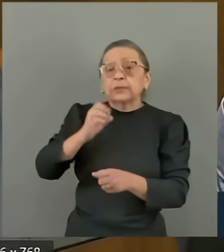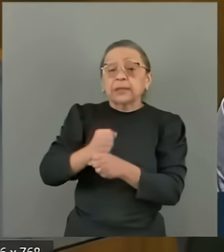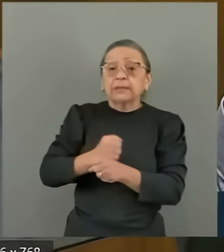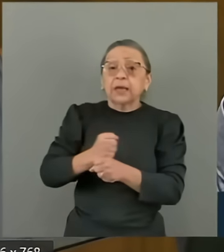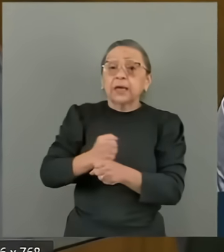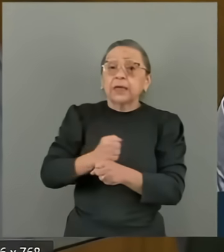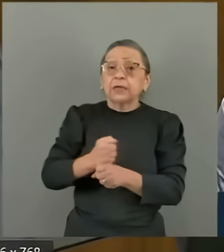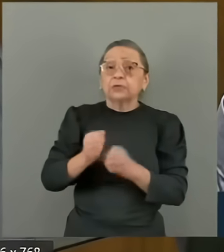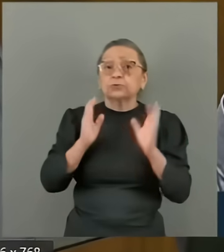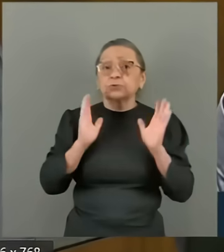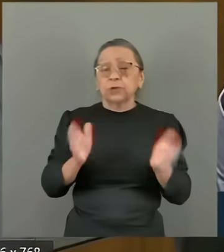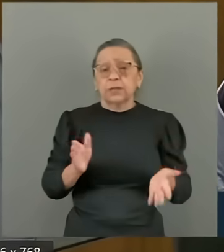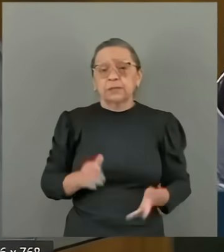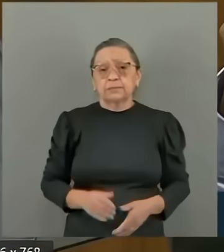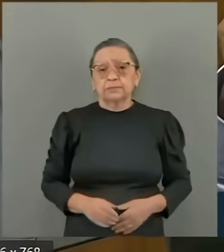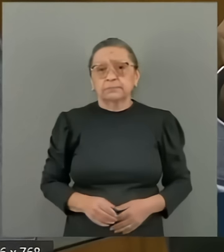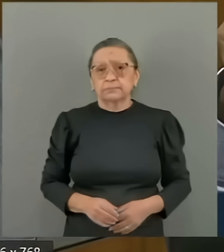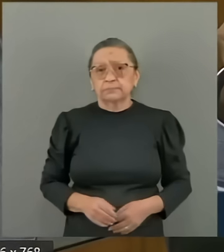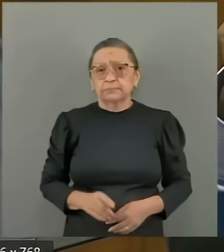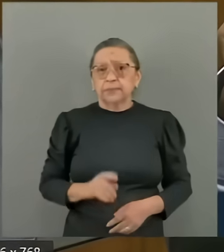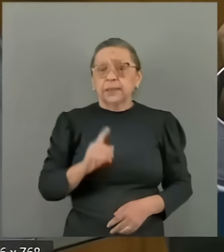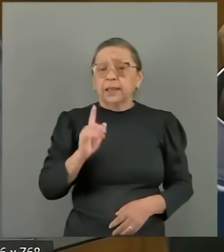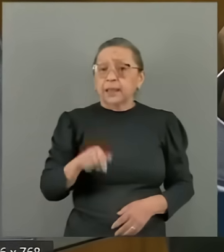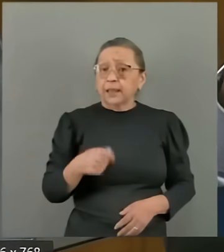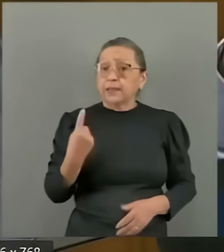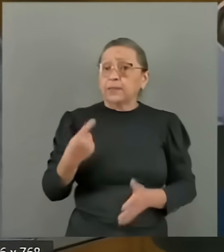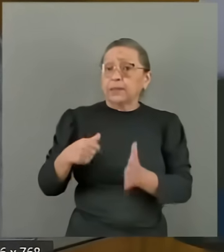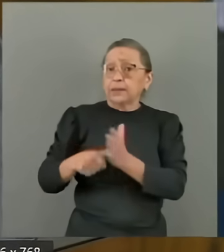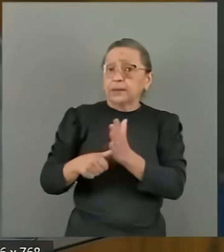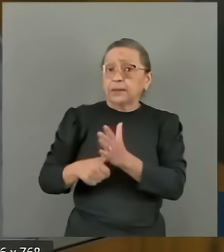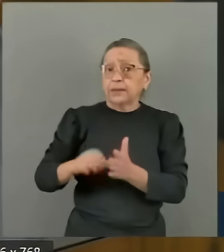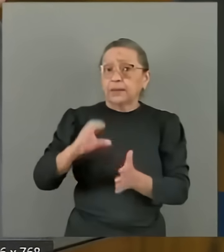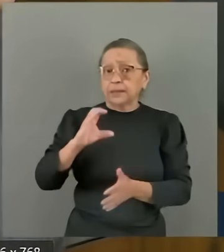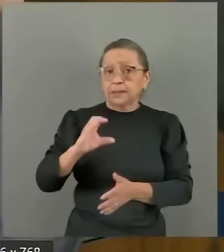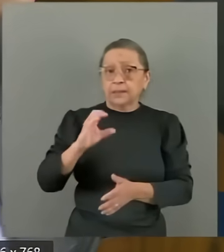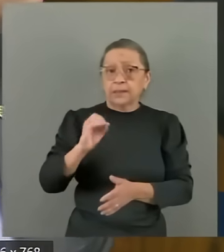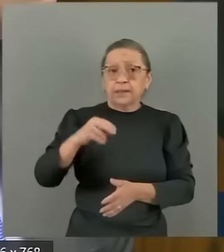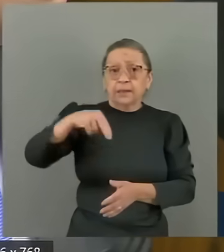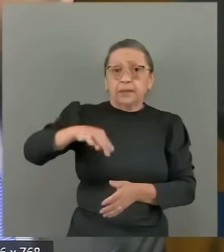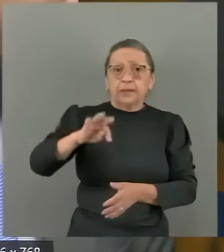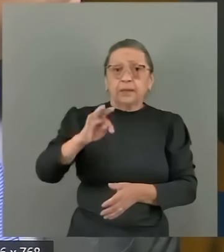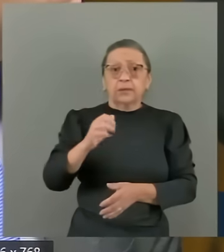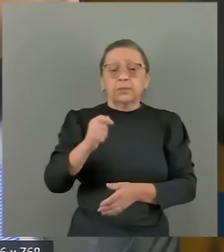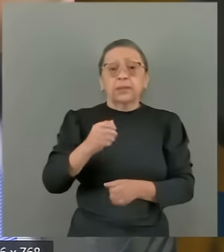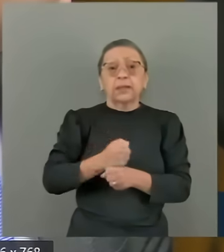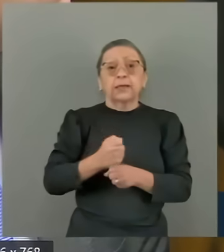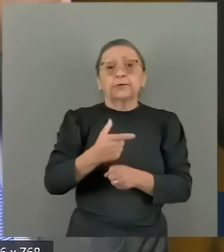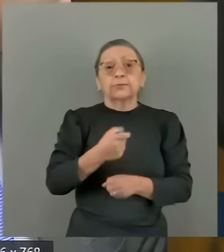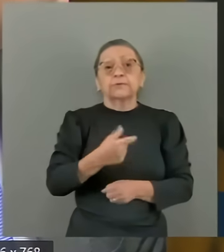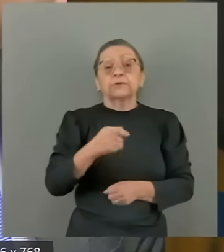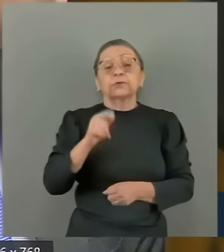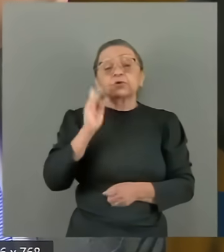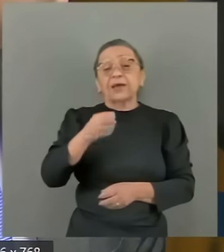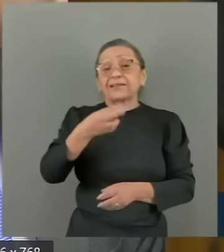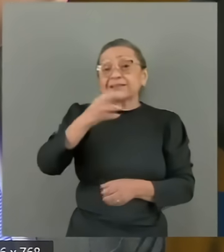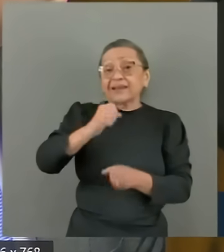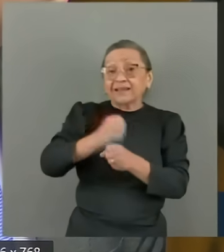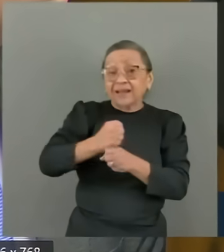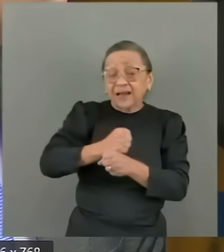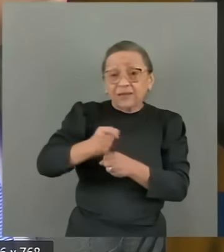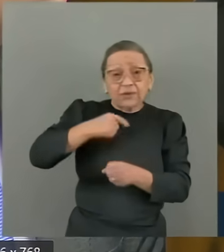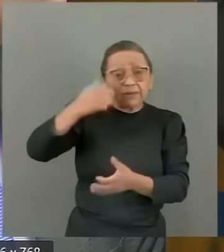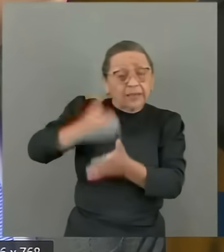anos. Era uma associada da CONTAG. Isso aqui está em 25. 30 anos ela sendo descontada,